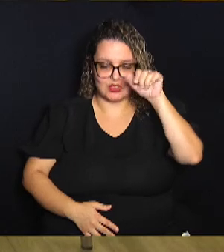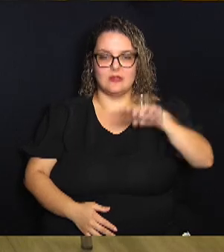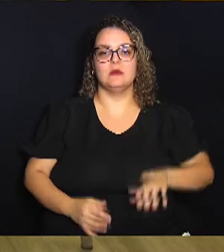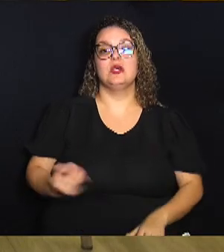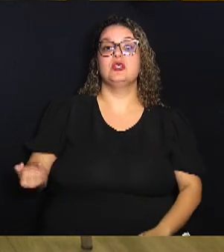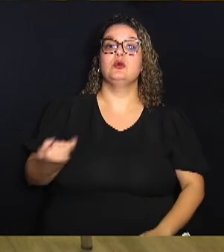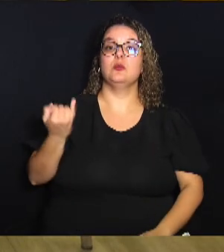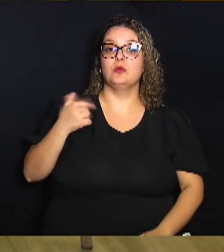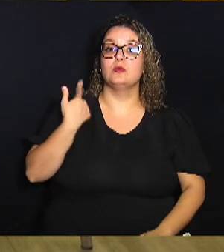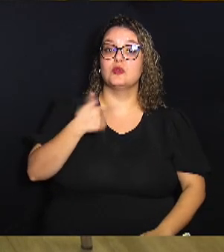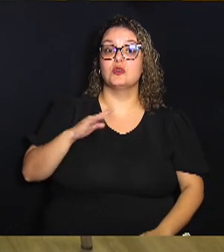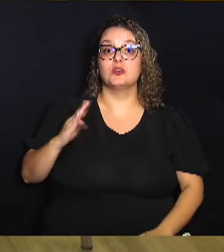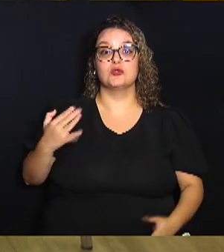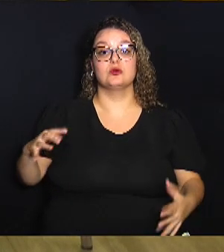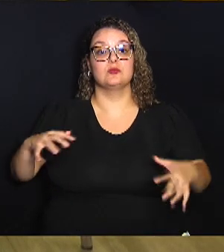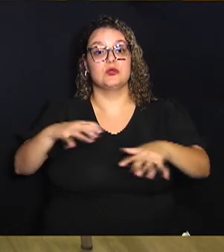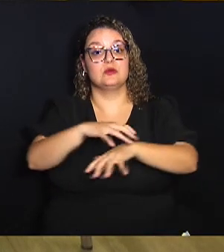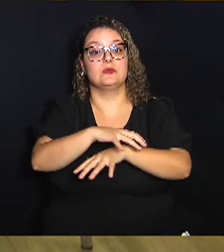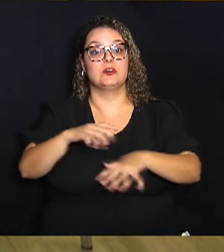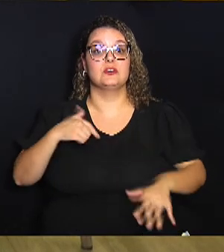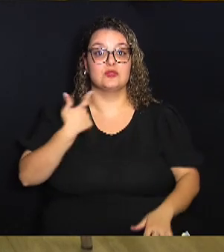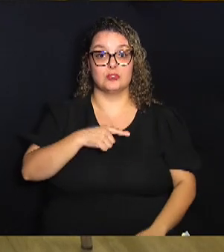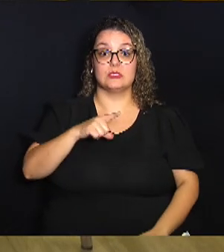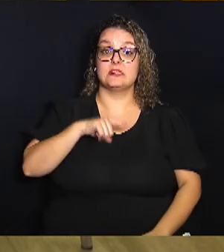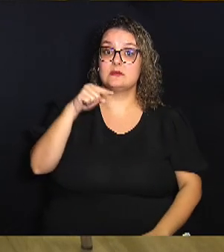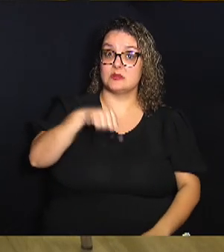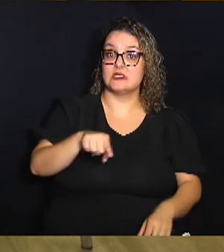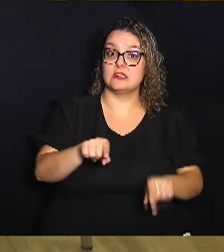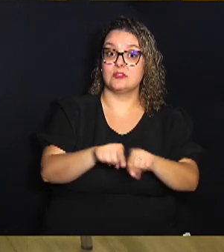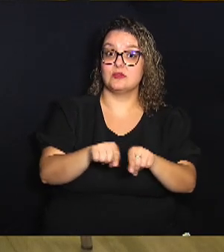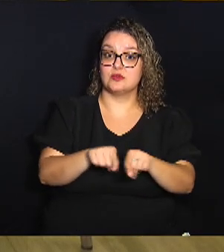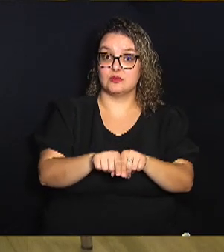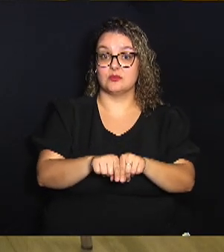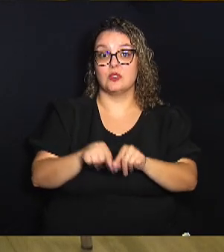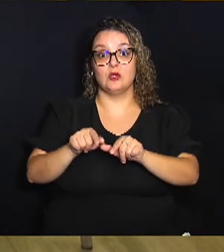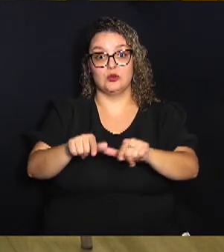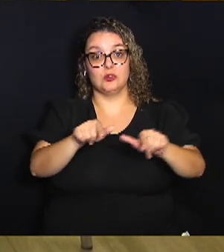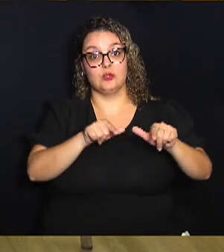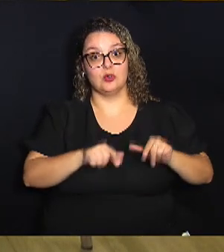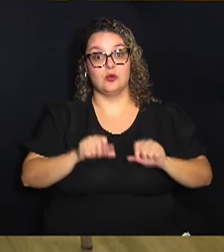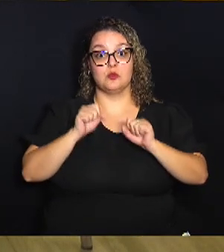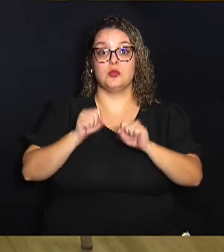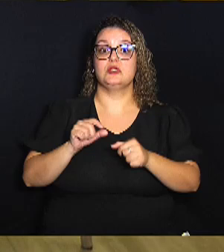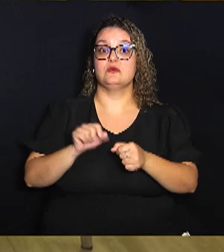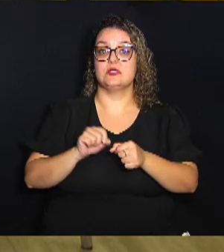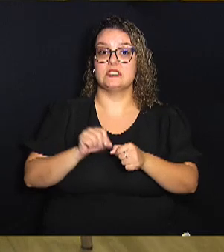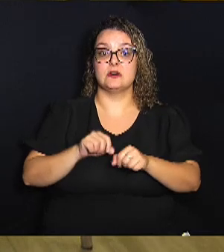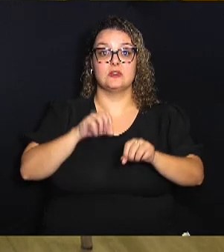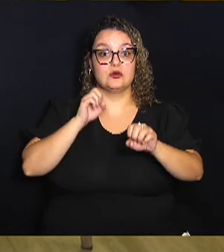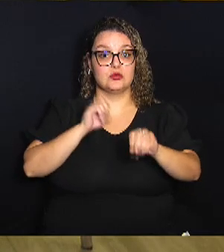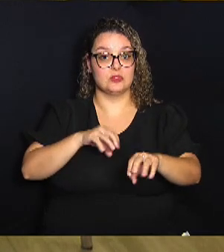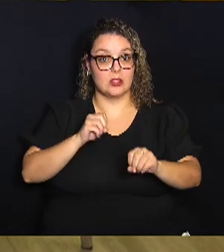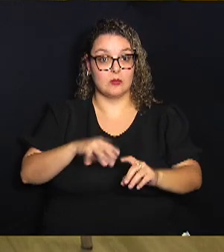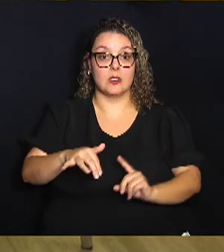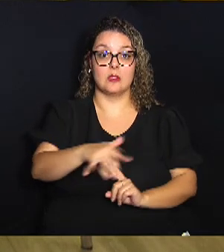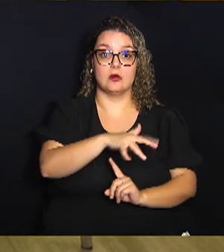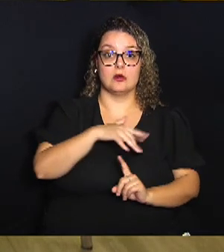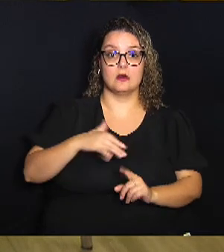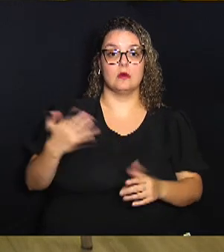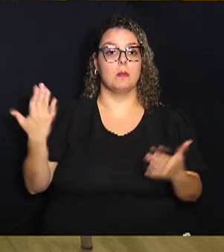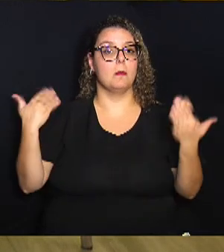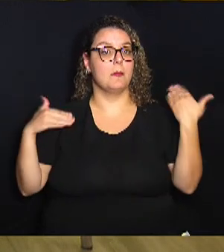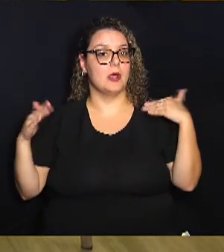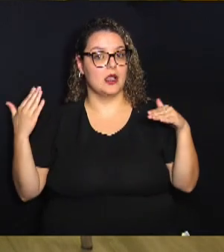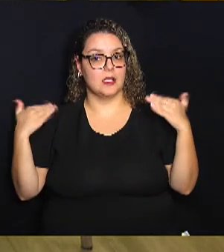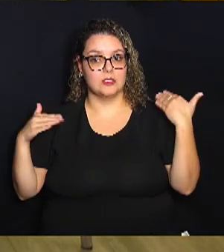para o nosso bioma. A gente tem ali, inclusive, locais que dá para fazer educação ambiental,